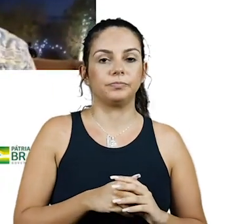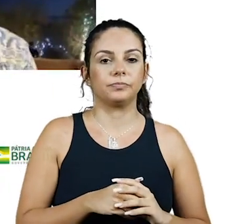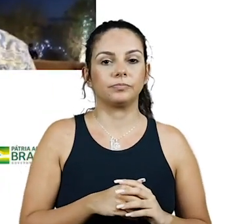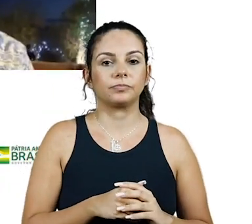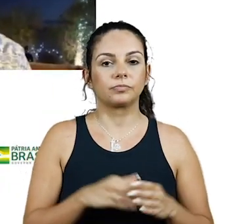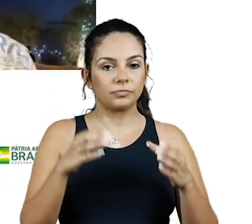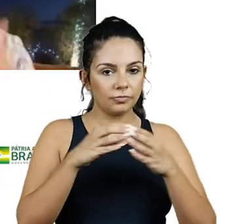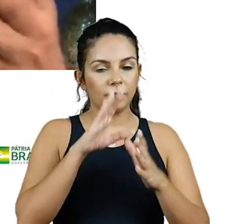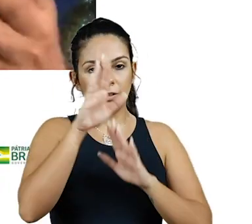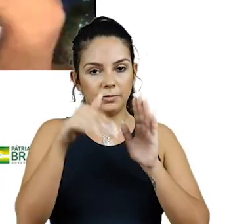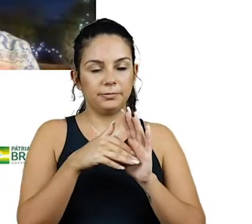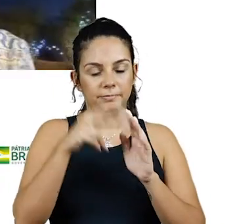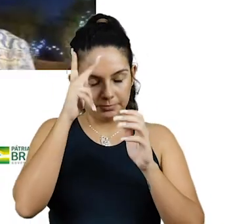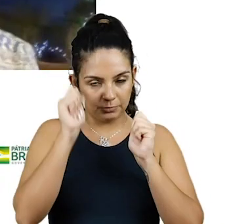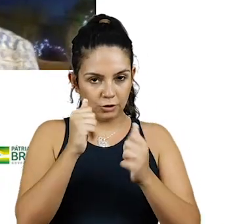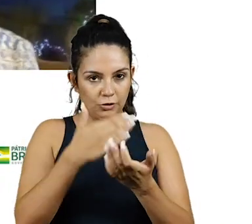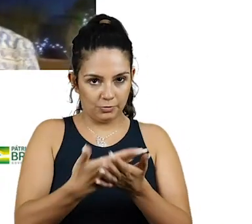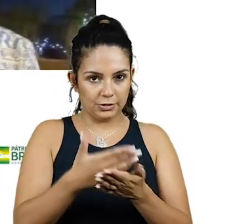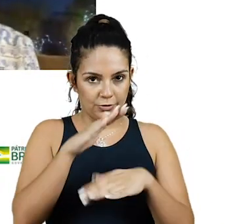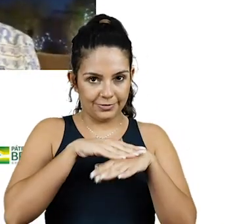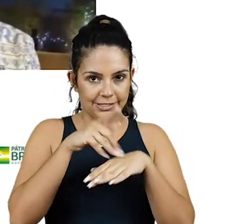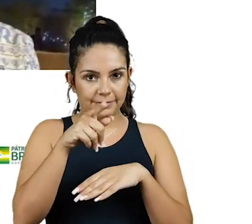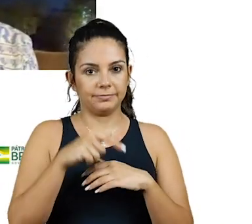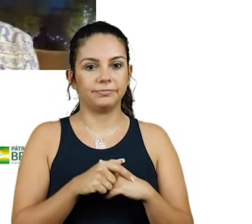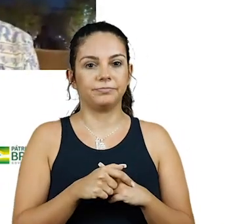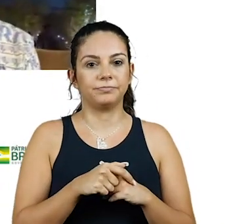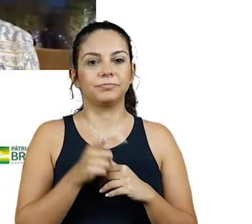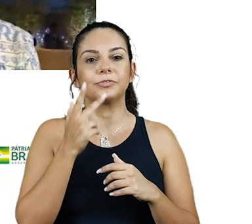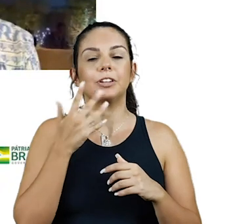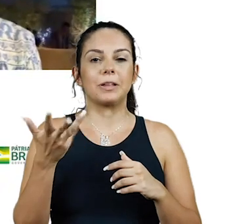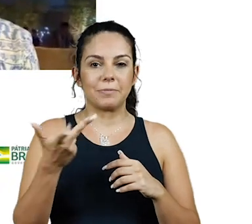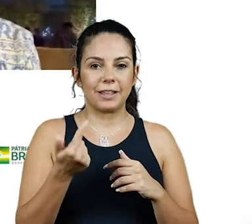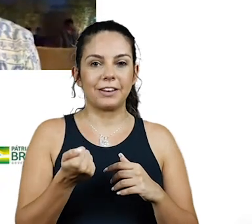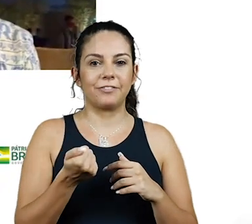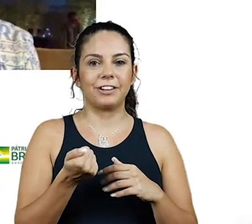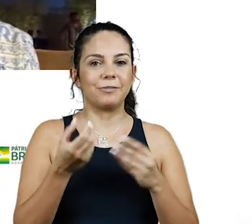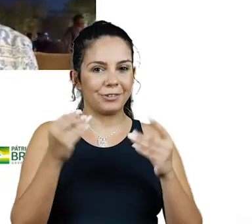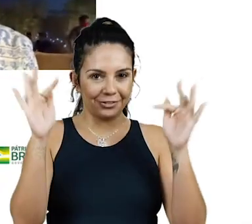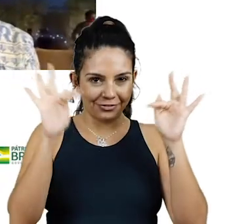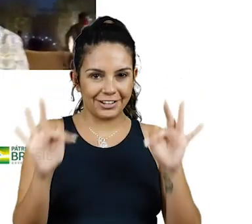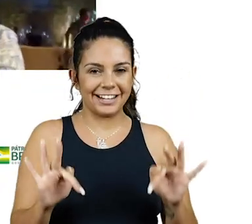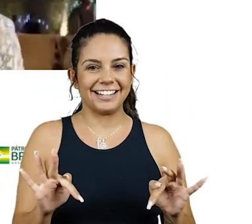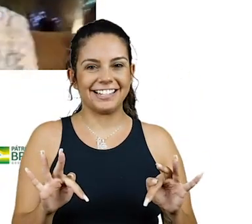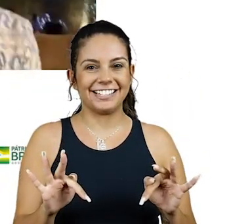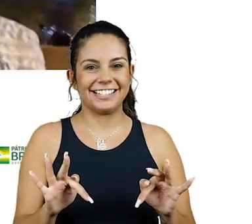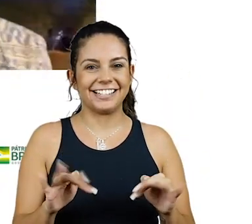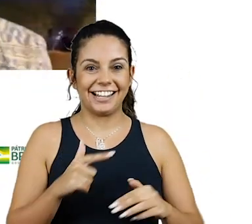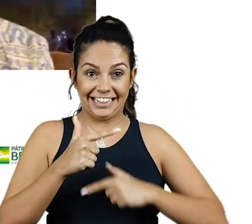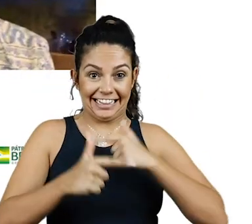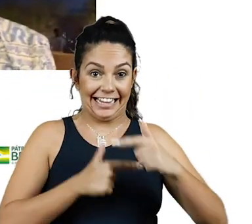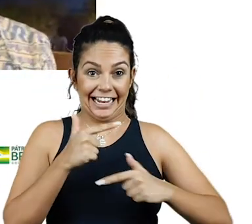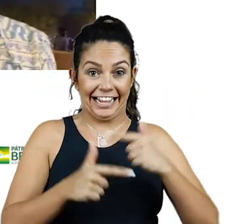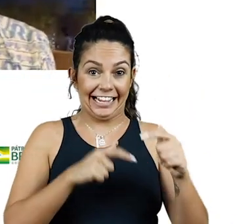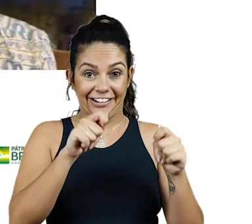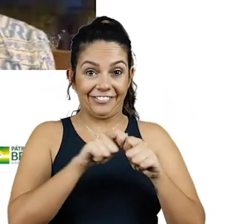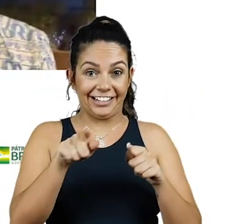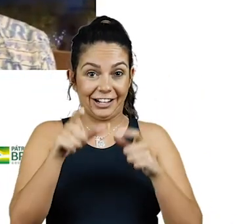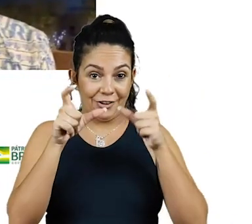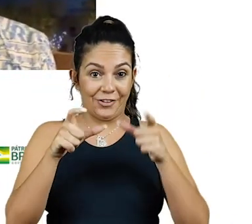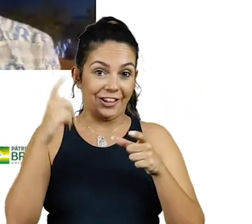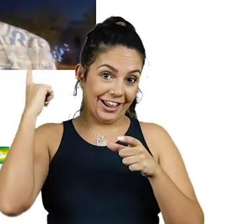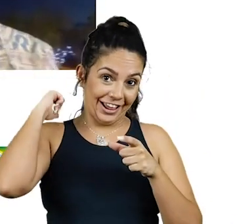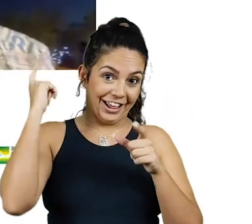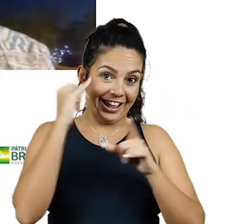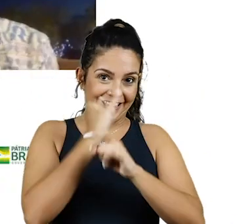da equipe toda, para poder conversar com você. Maravilha, maravilha. Muito feliz. Agora deve ter dado um trabalho danado fazer esse cenário